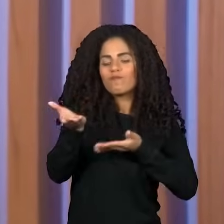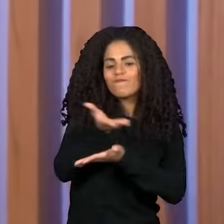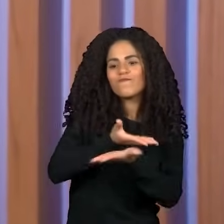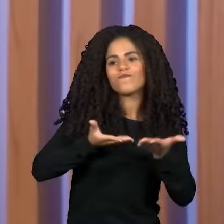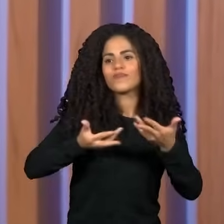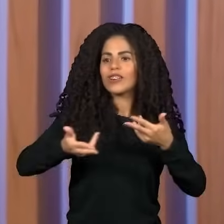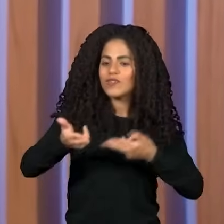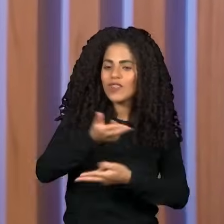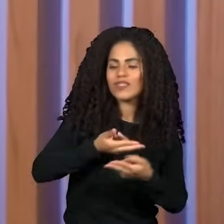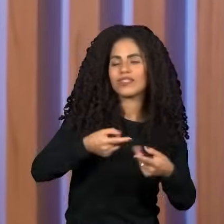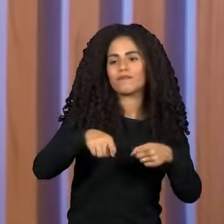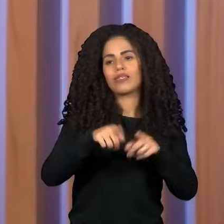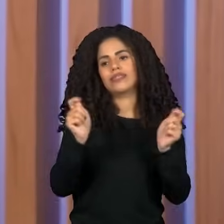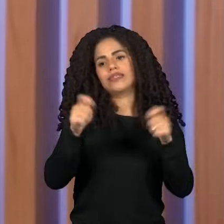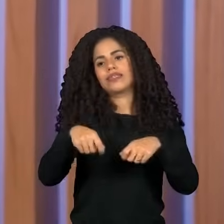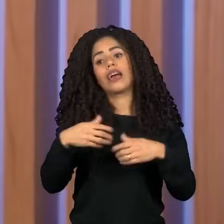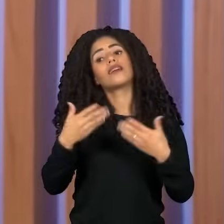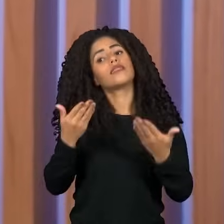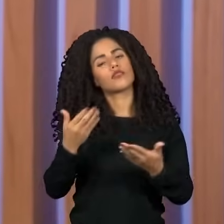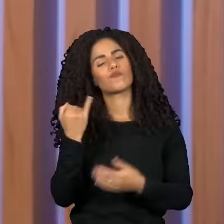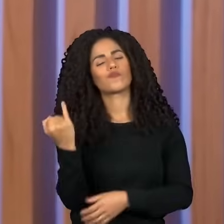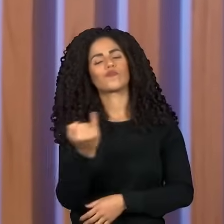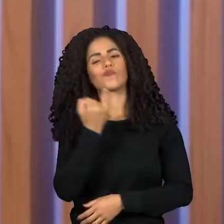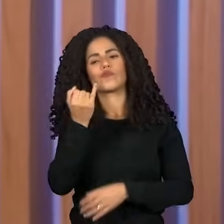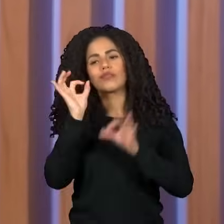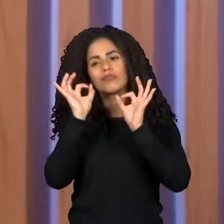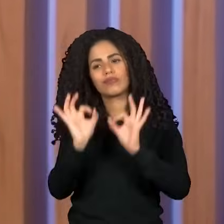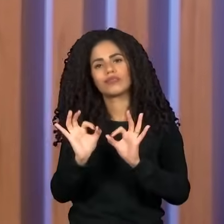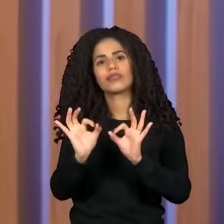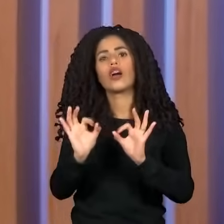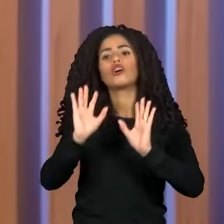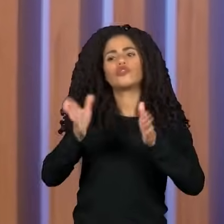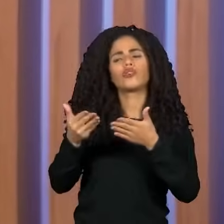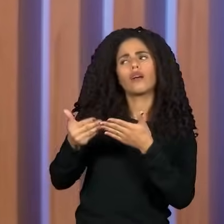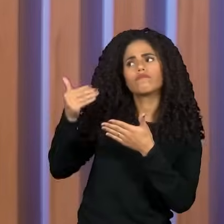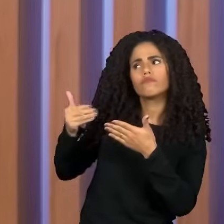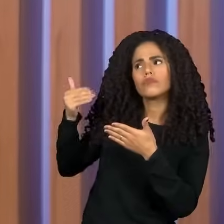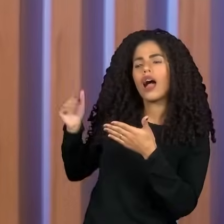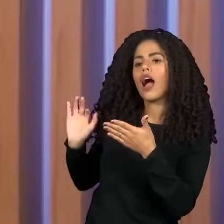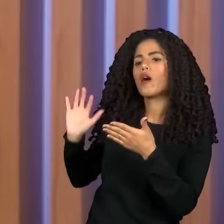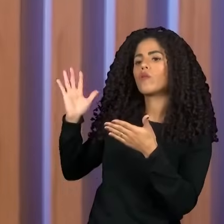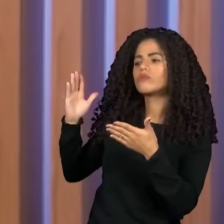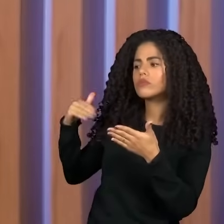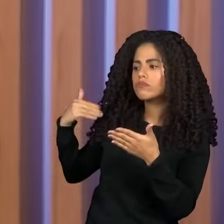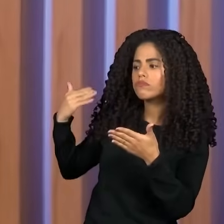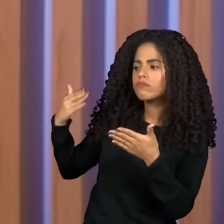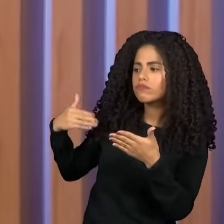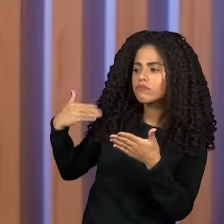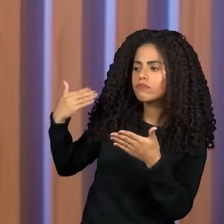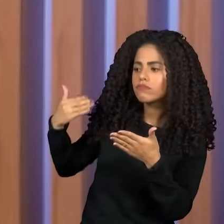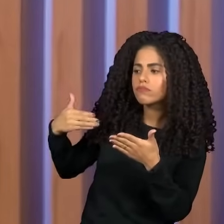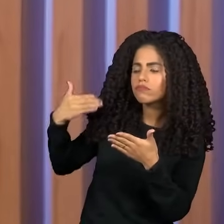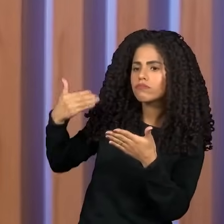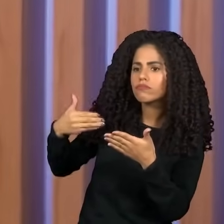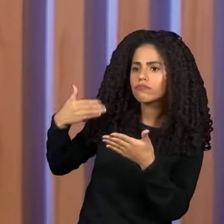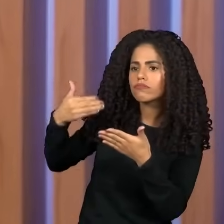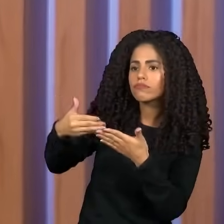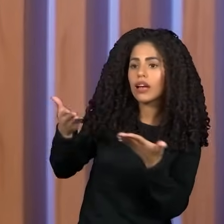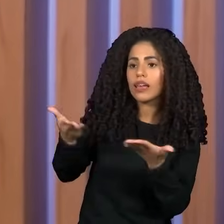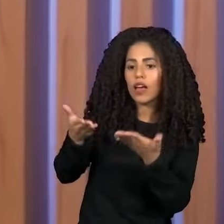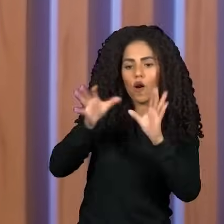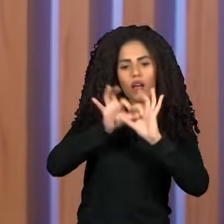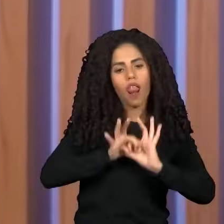relacionamentos. Então, acho que esse recorte ele já tem que acontecer, já acontecia, foi apagado com essa entrada da colonização e agora a gente